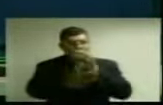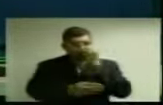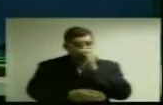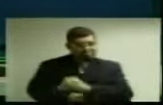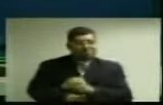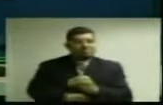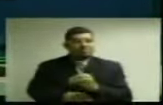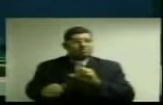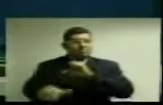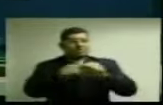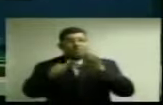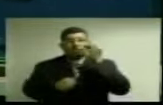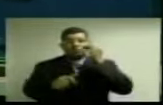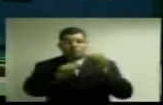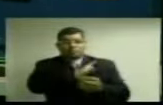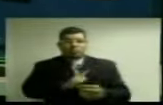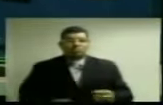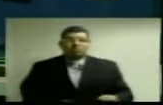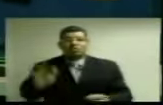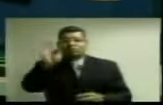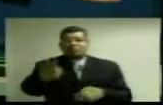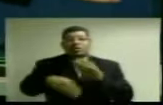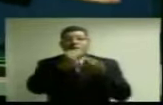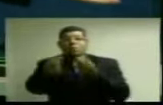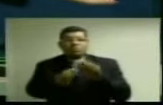nada quando contraria o interesse do governo federal.